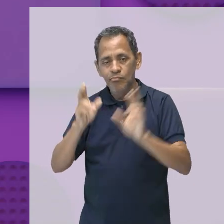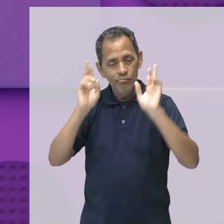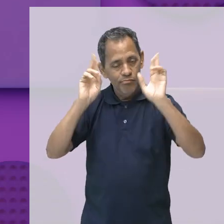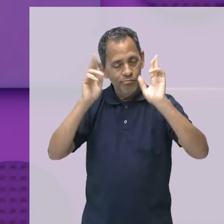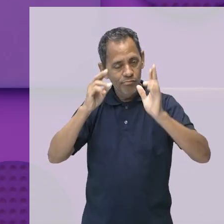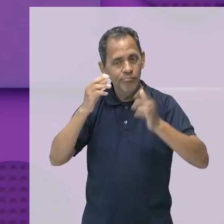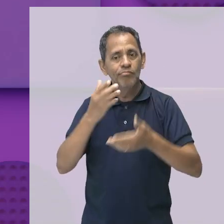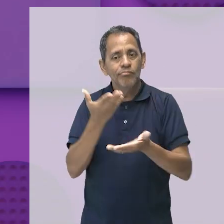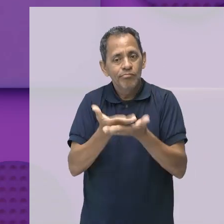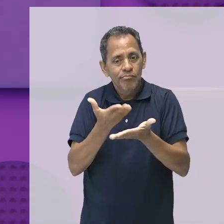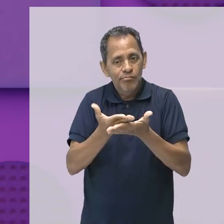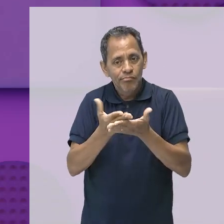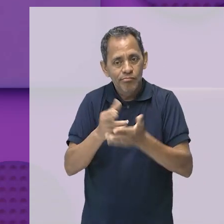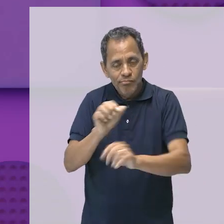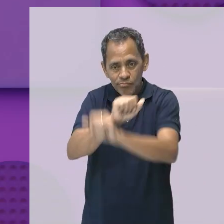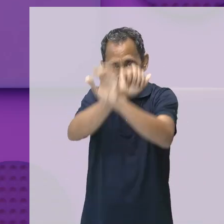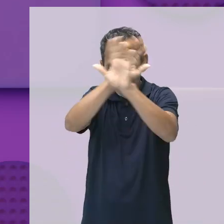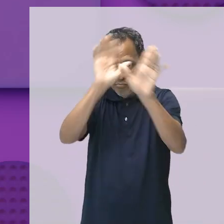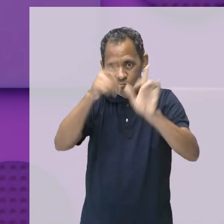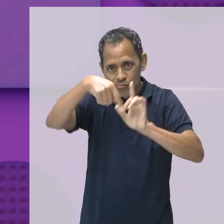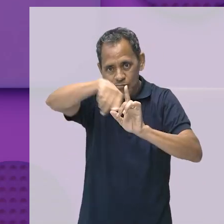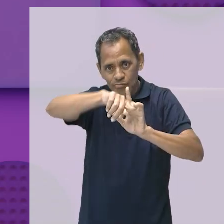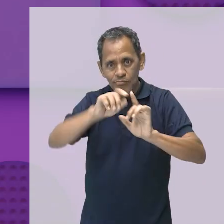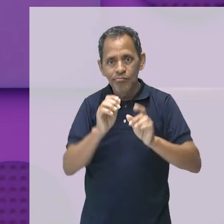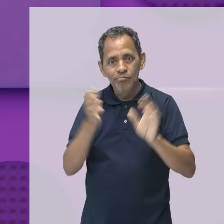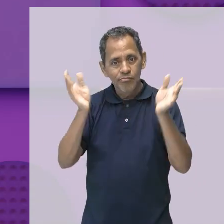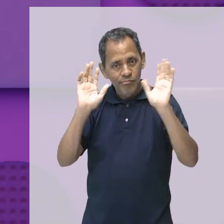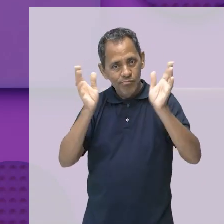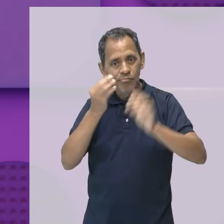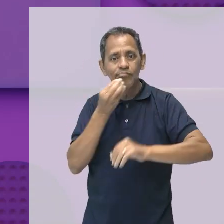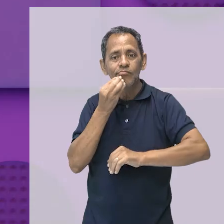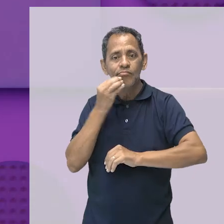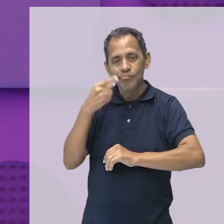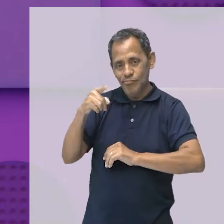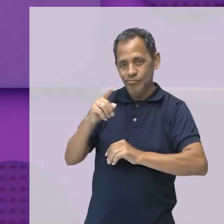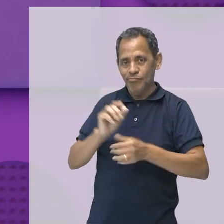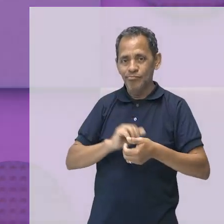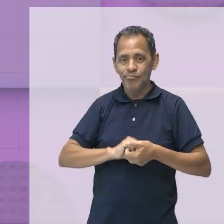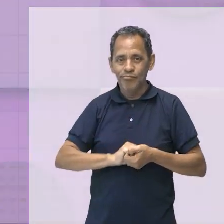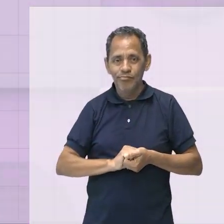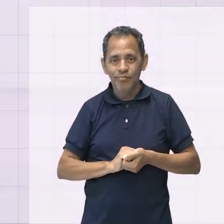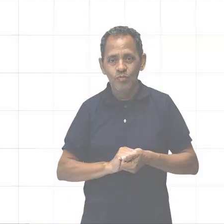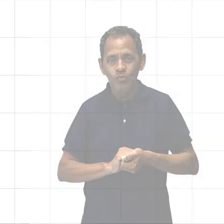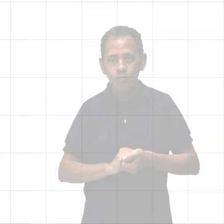que essa aula tenha sido bastante esclarecedora para você e até o nosso próximo encontro.